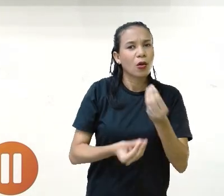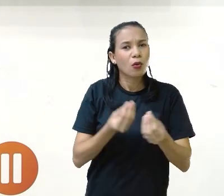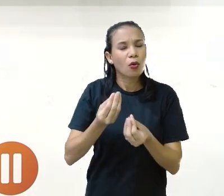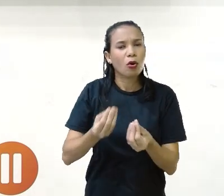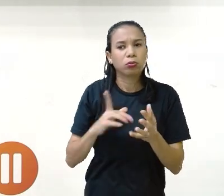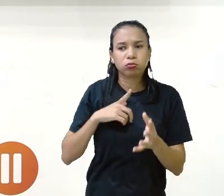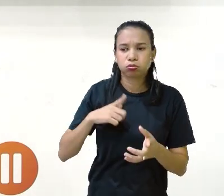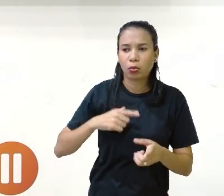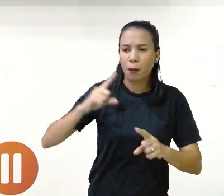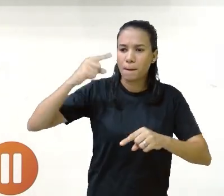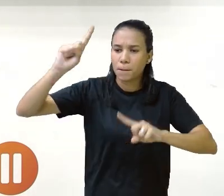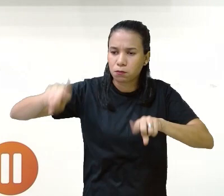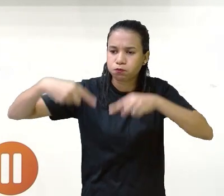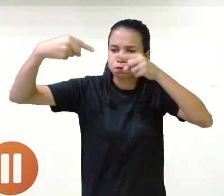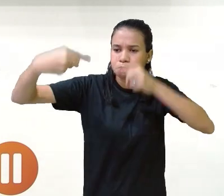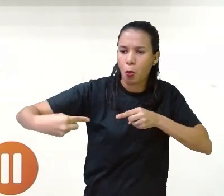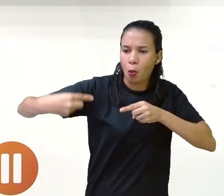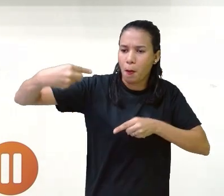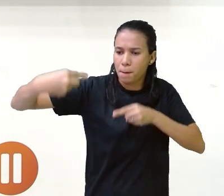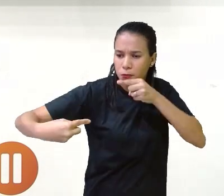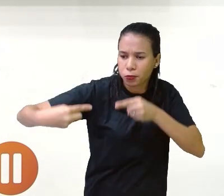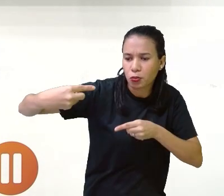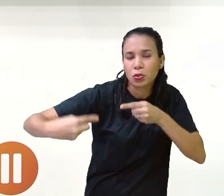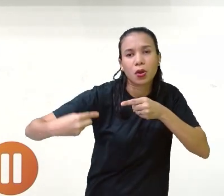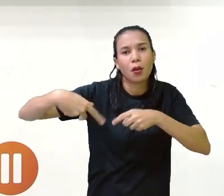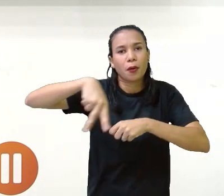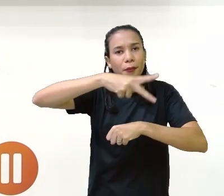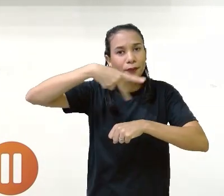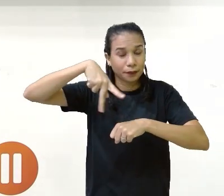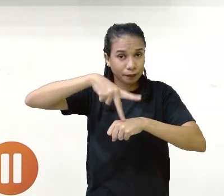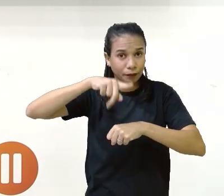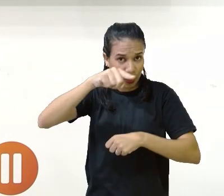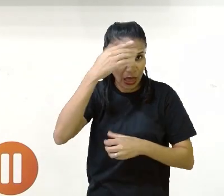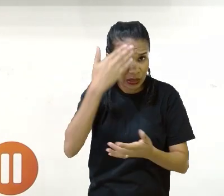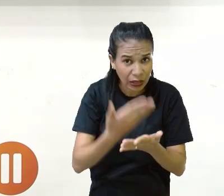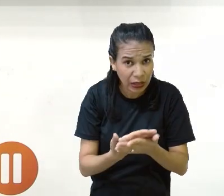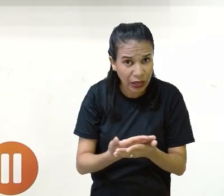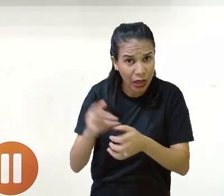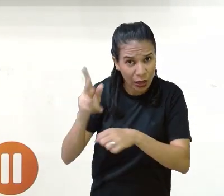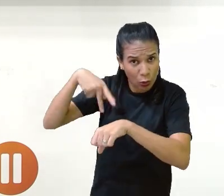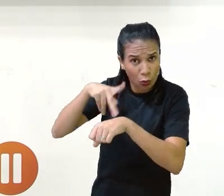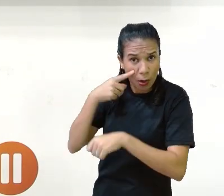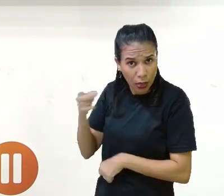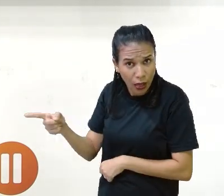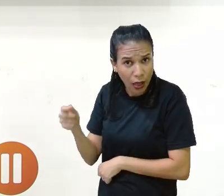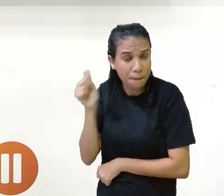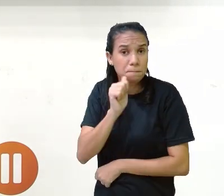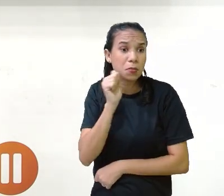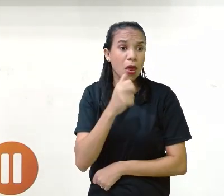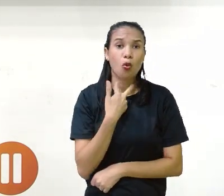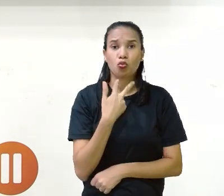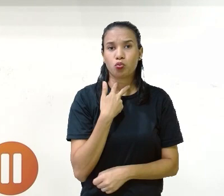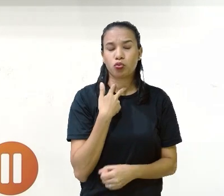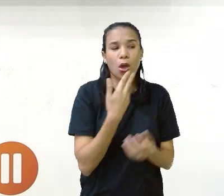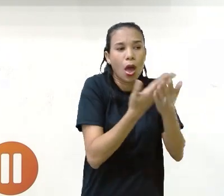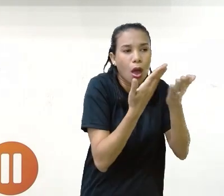as políticas dos seus países. Vocês acreditam que as meninas não podiam ir para a escola?